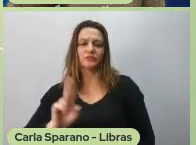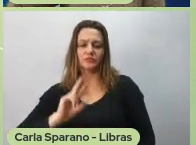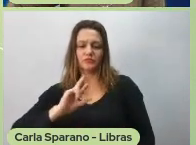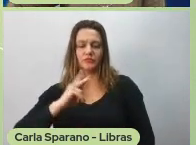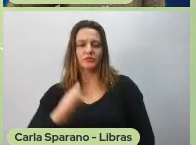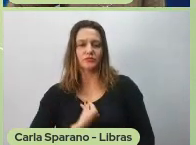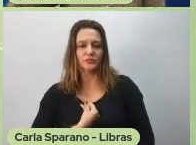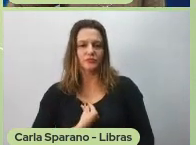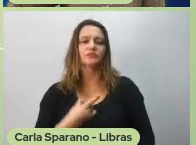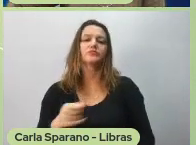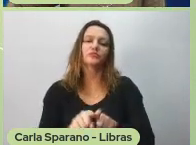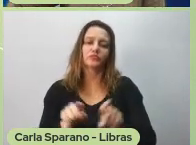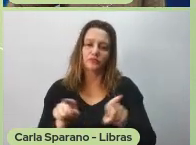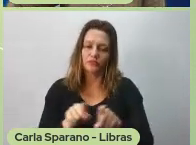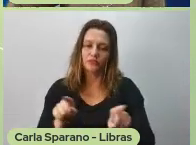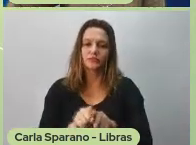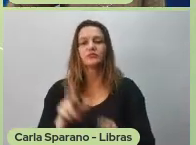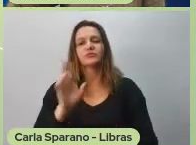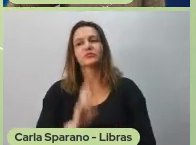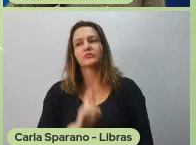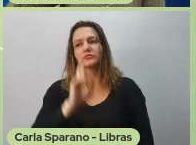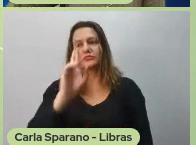e representatividade quando a gente